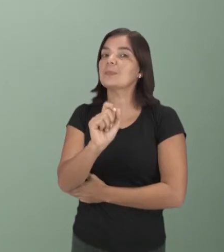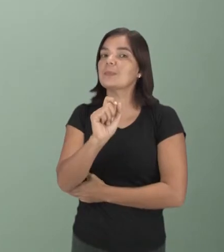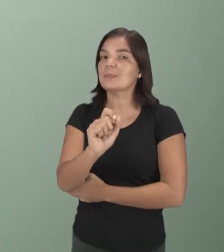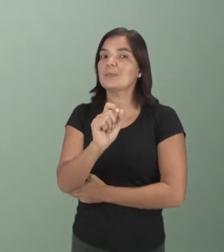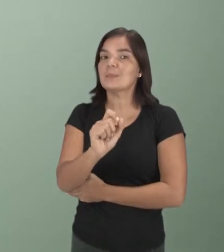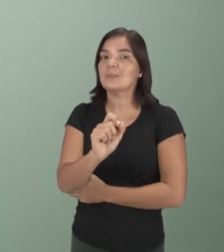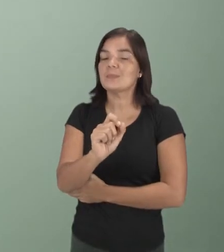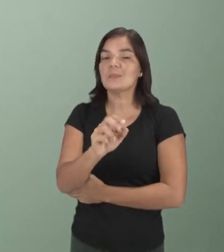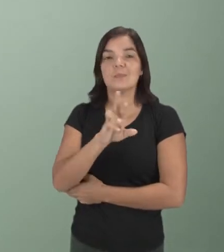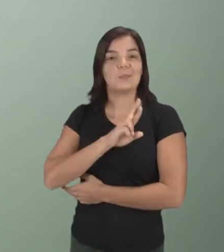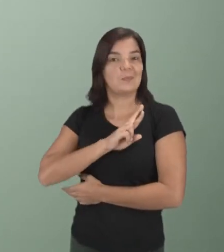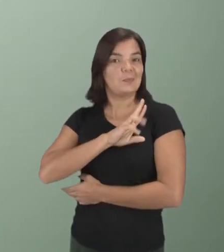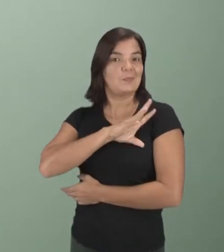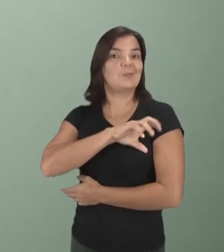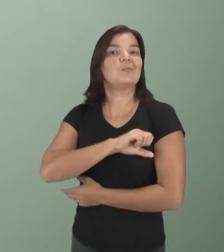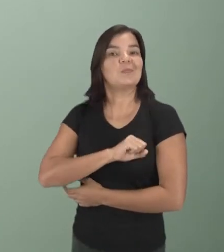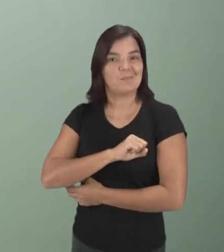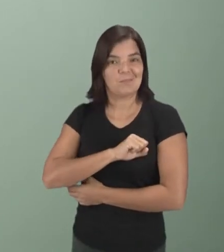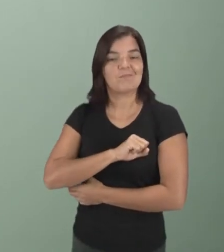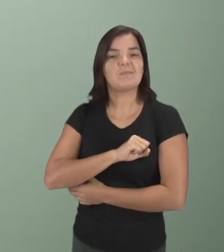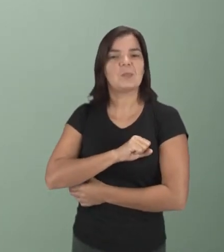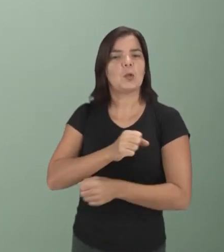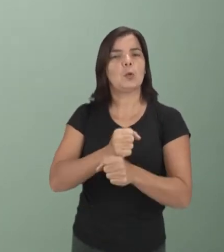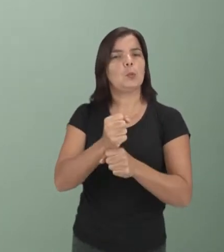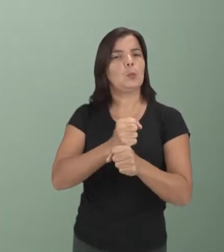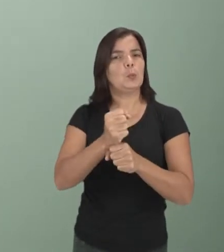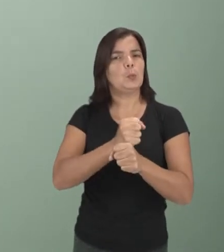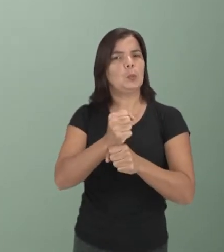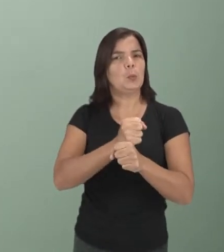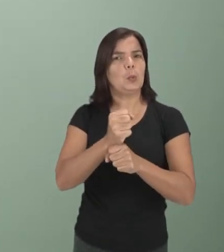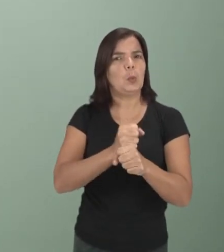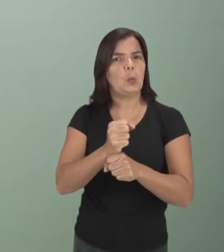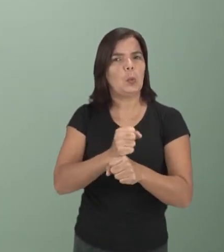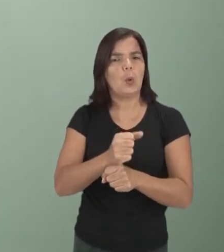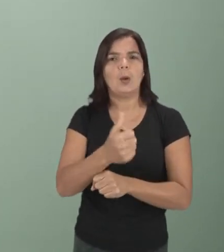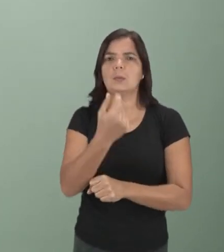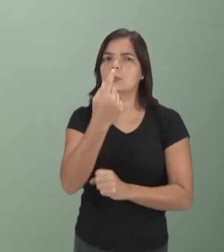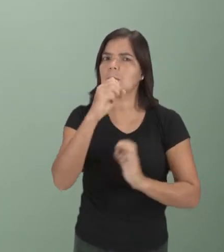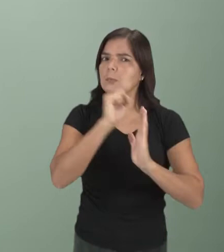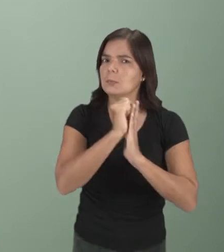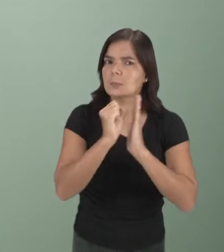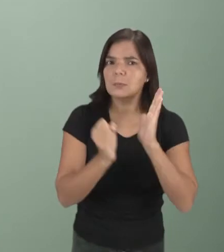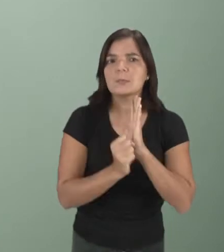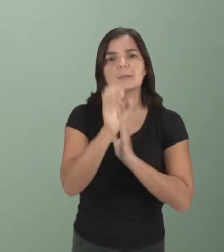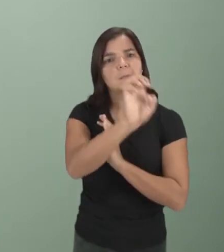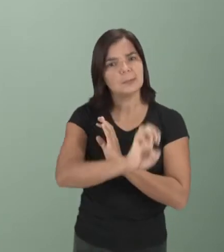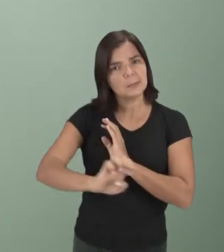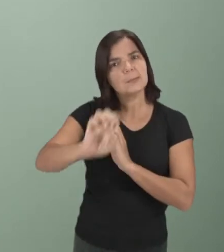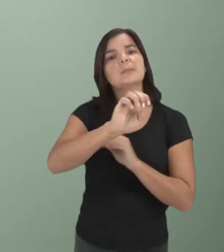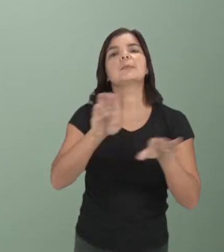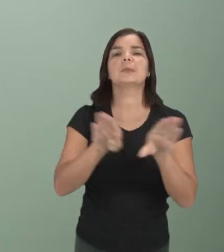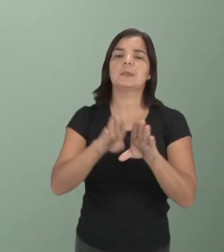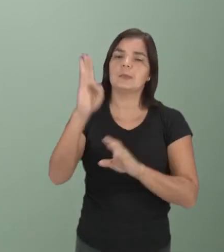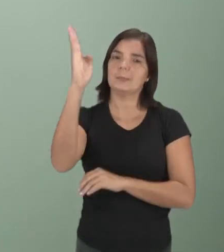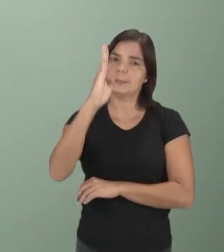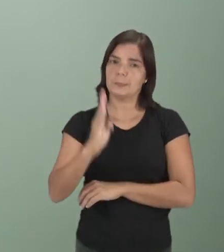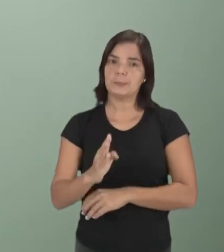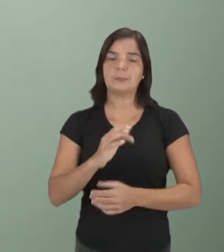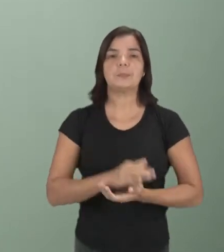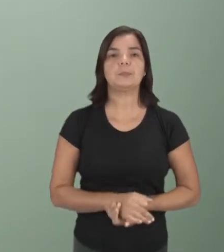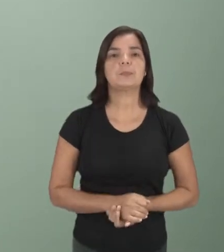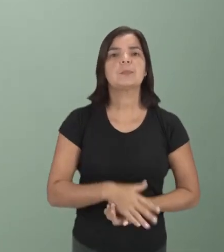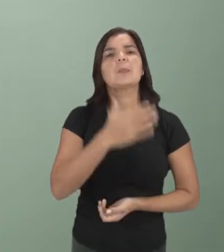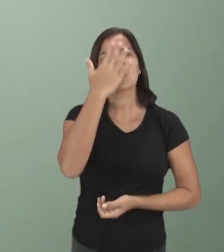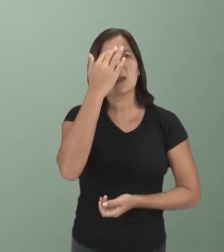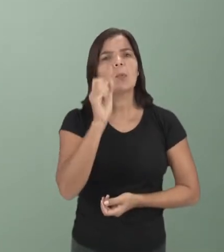ao romantismo, que vigorou durante quase um século na Europa e também aqui no Brasil. E